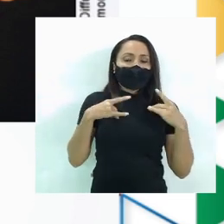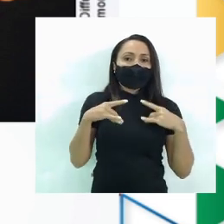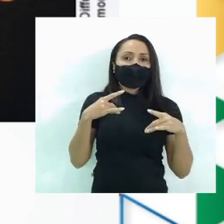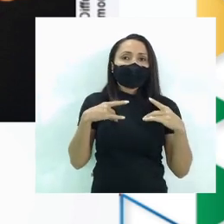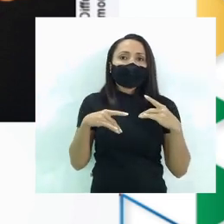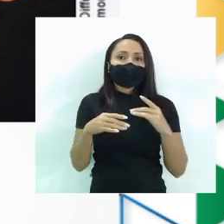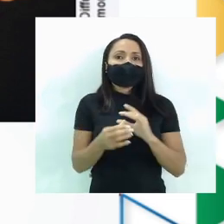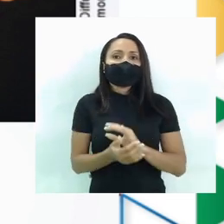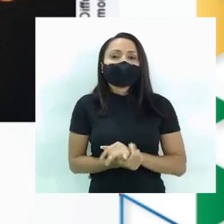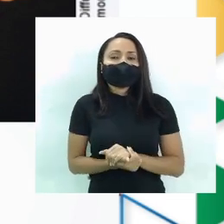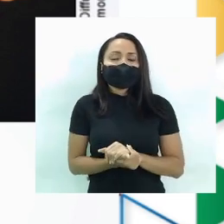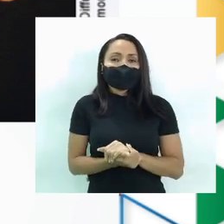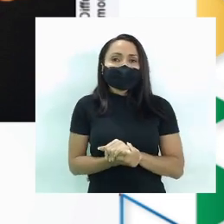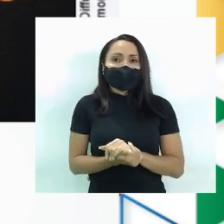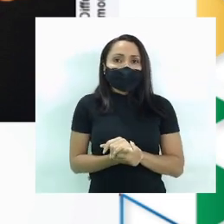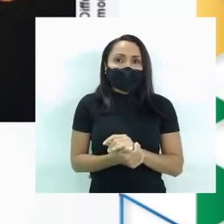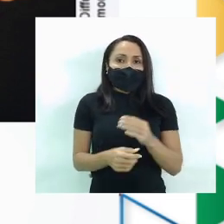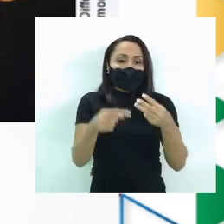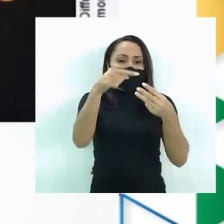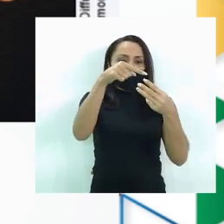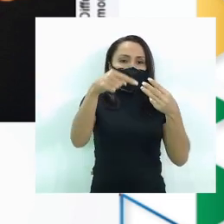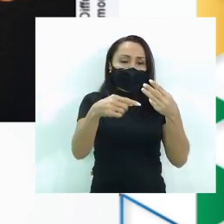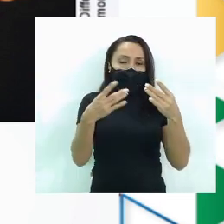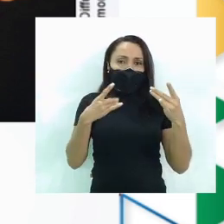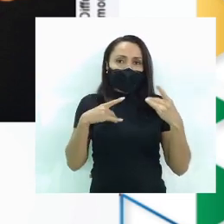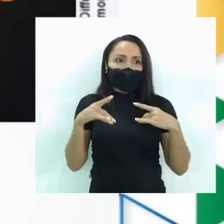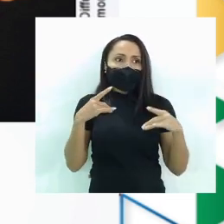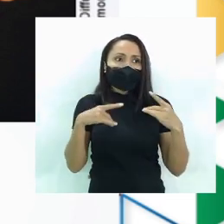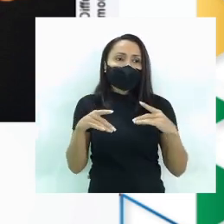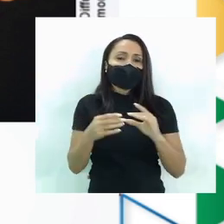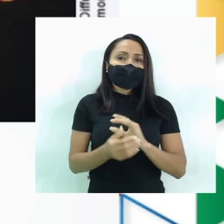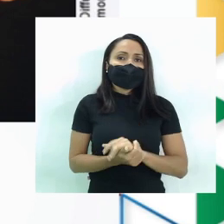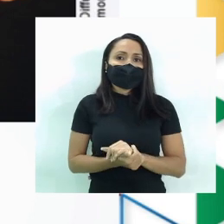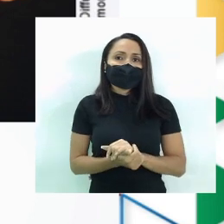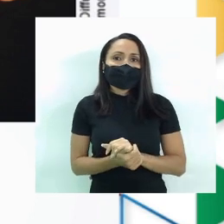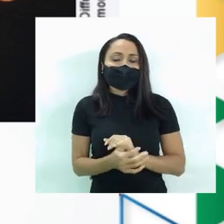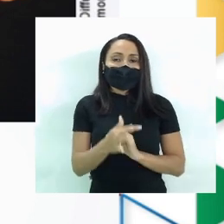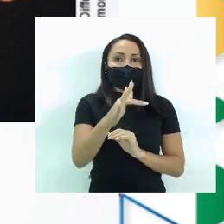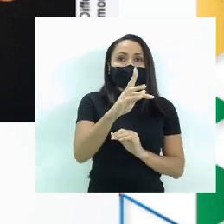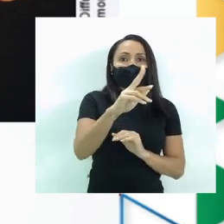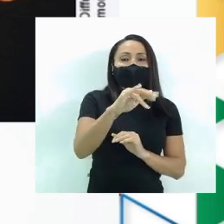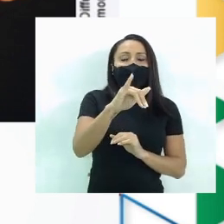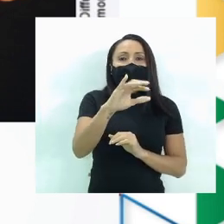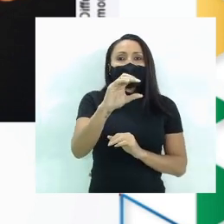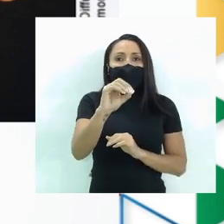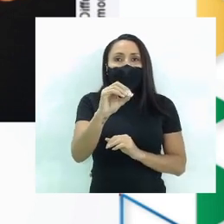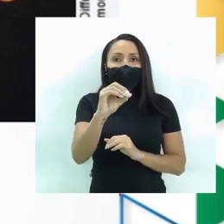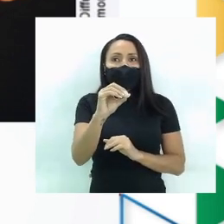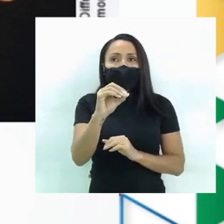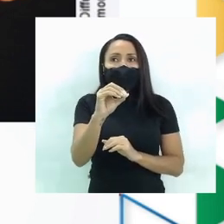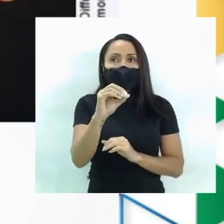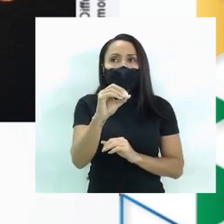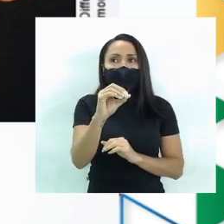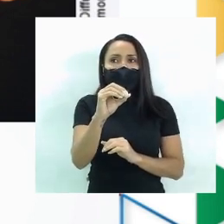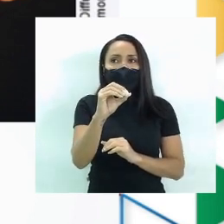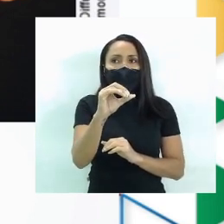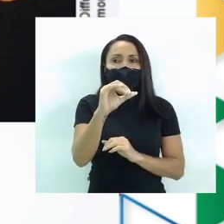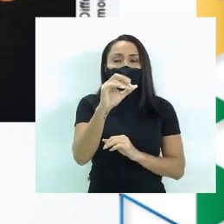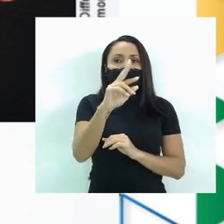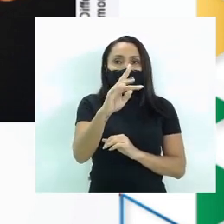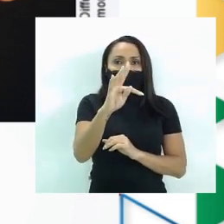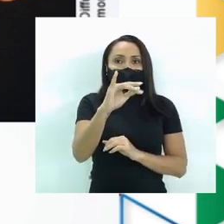Esses três hormônios, tá certo? A triotironina, tá certo? A tirosina e